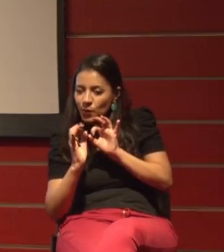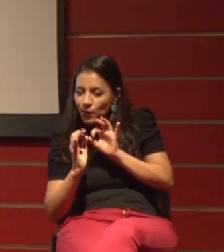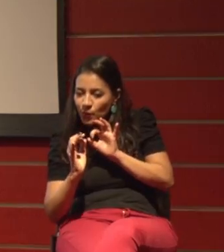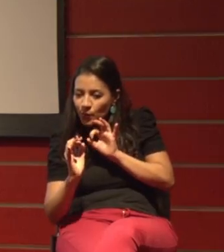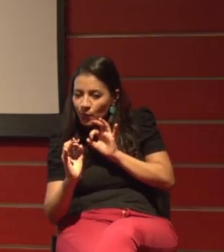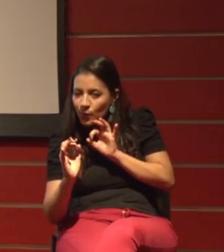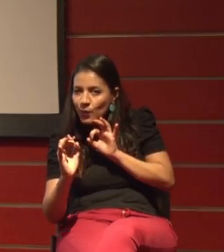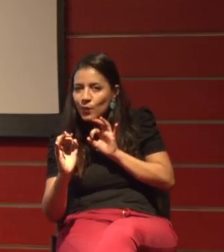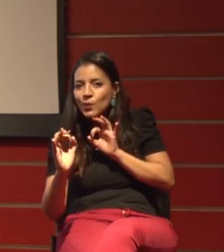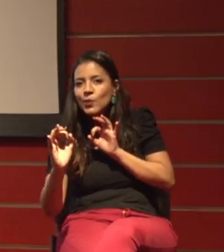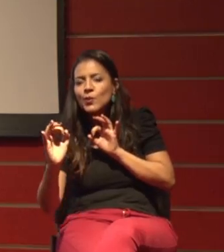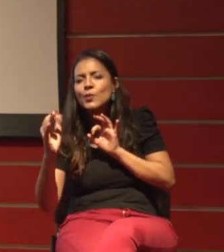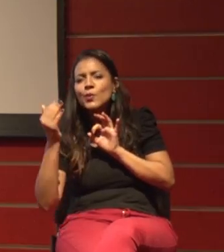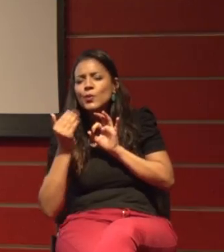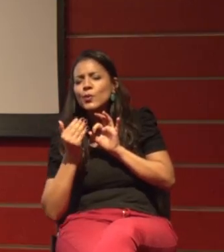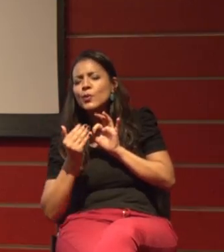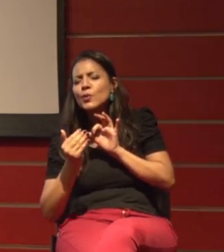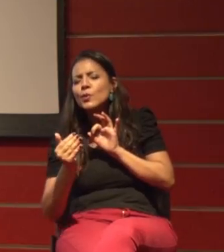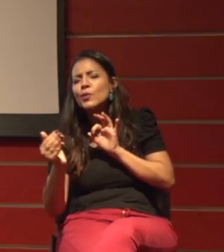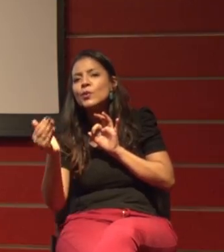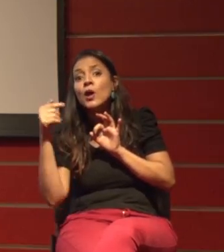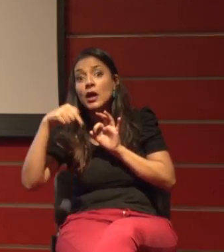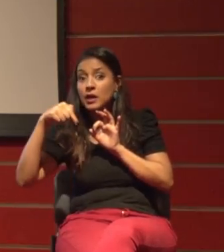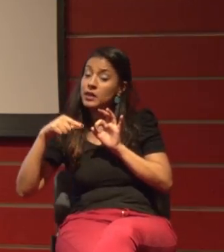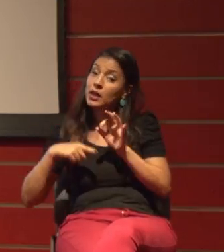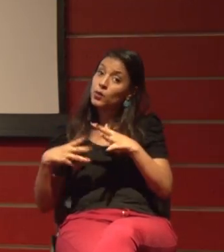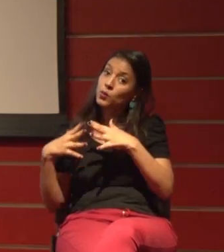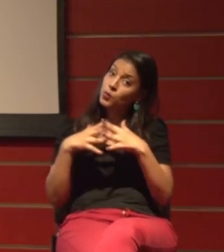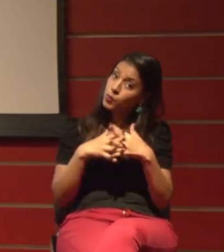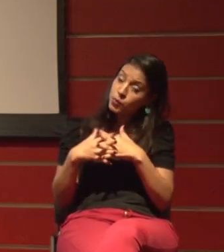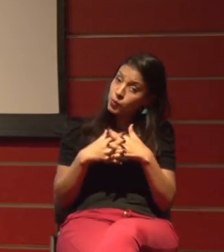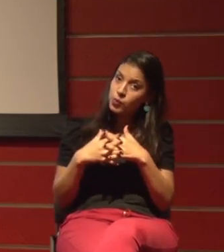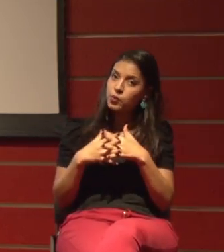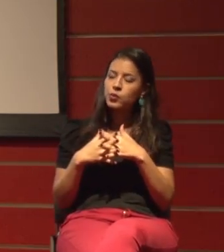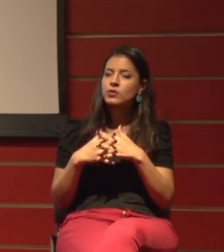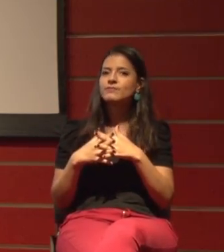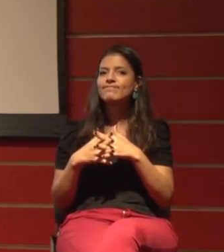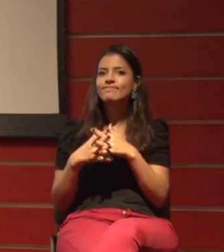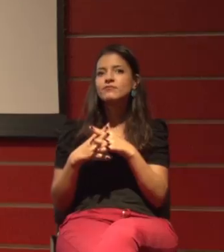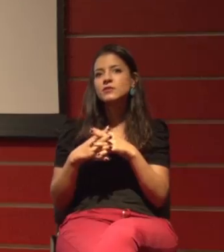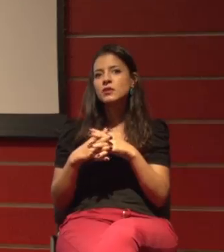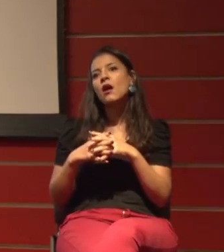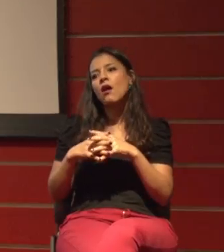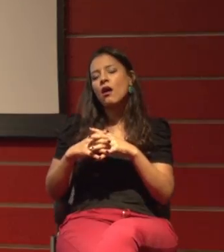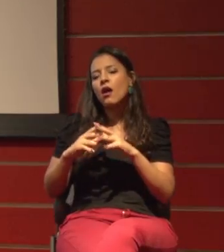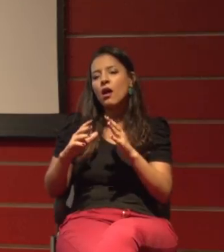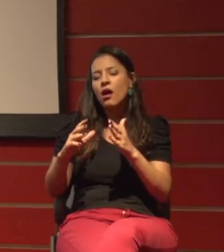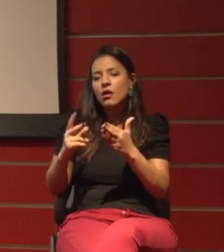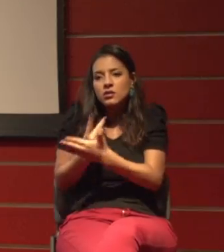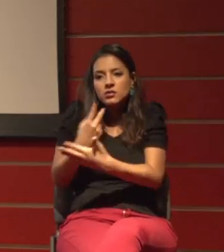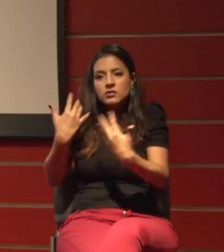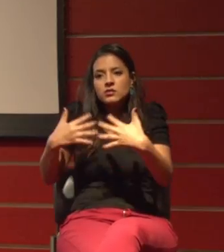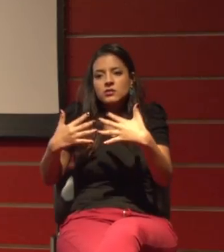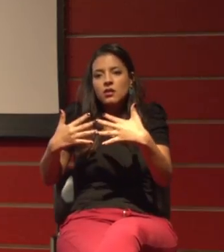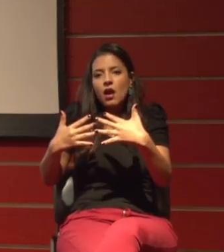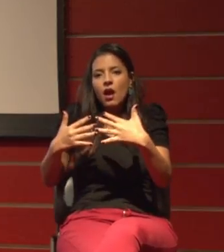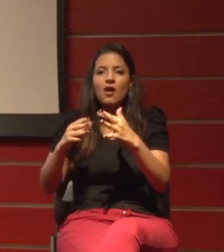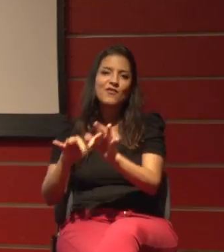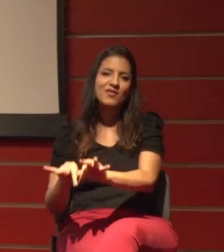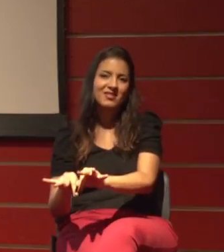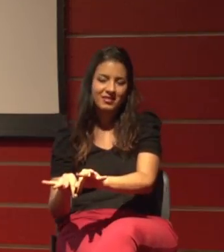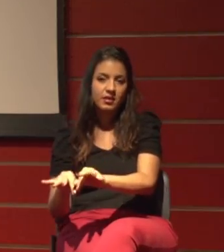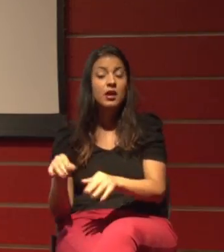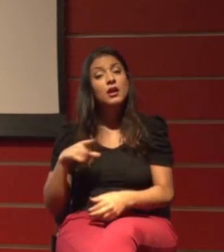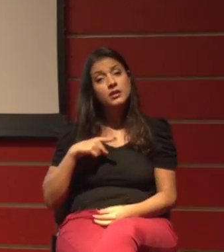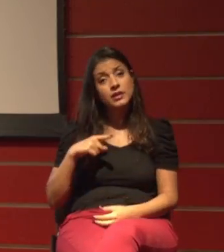conflitos né clímax e desfecho o enredo pode ser iniciado tanto pela apresentação